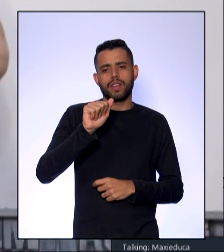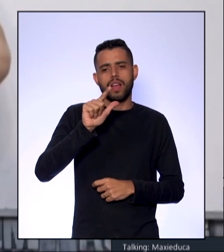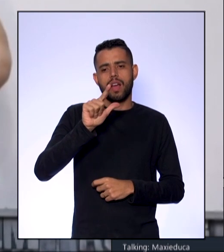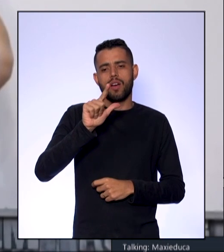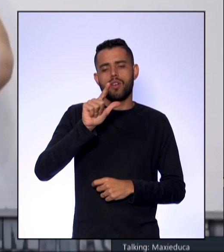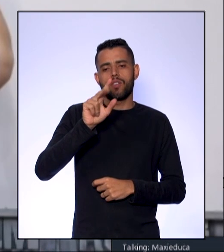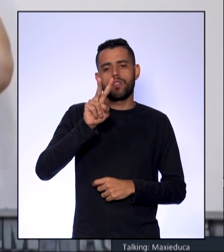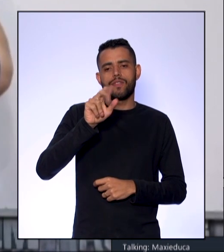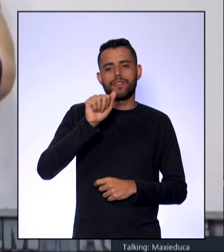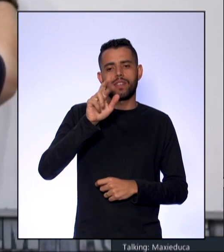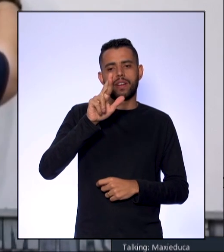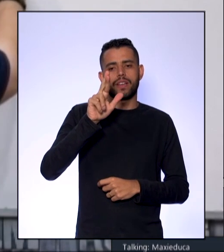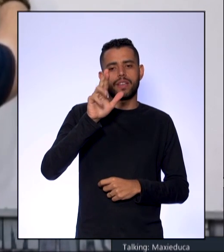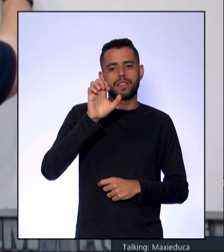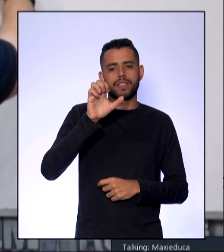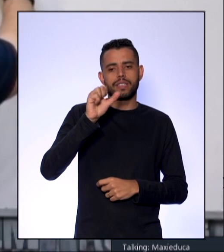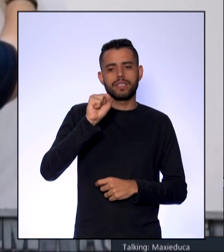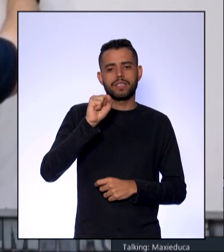Álvares